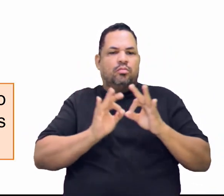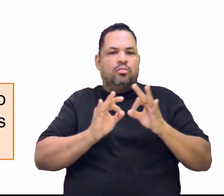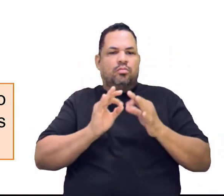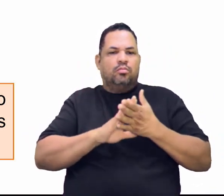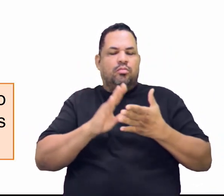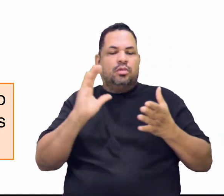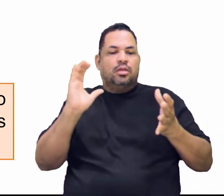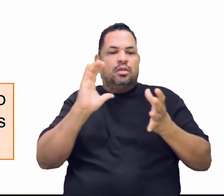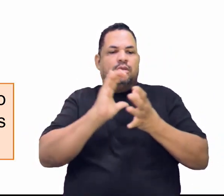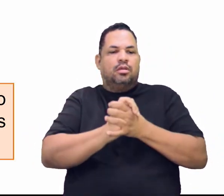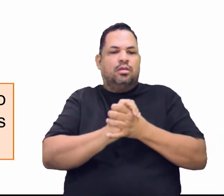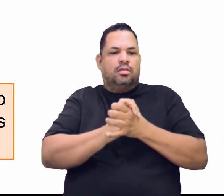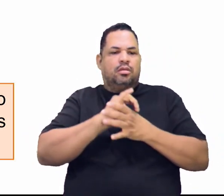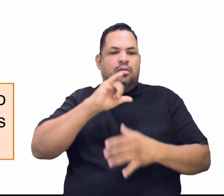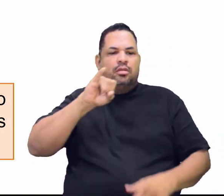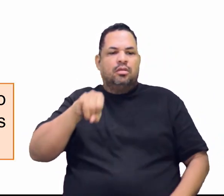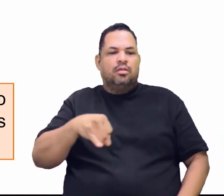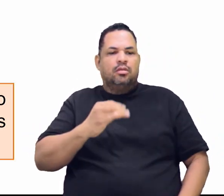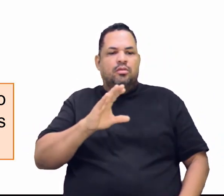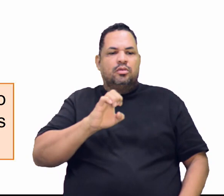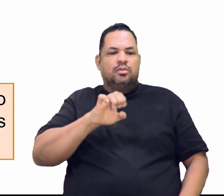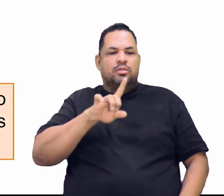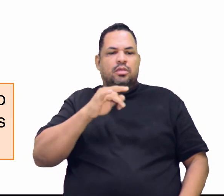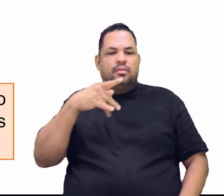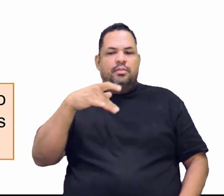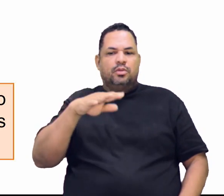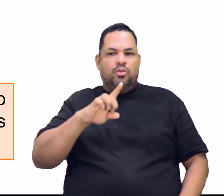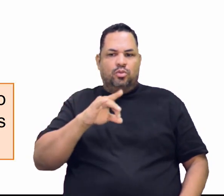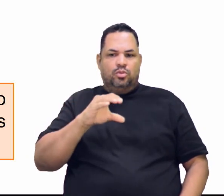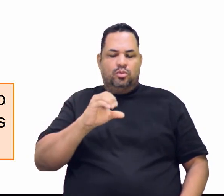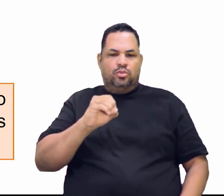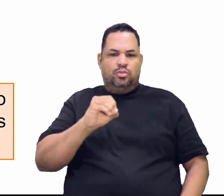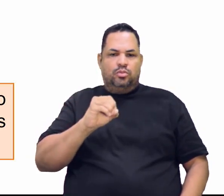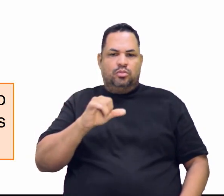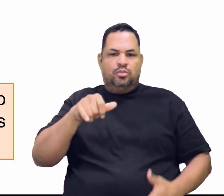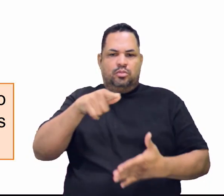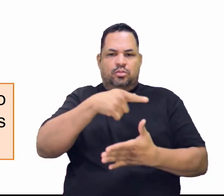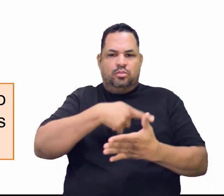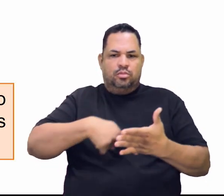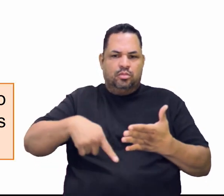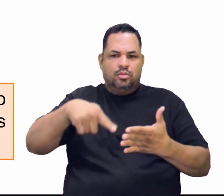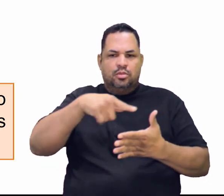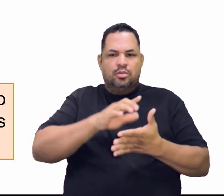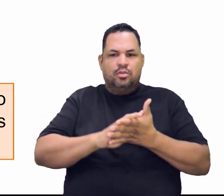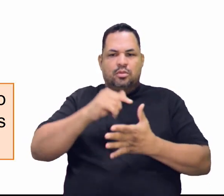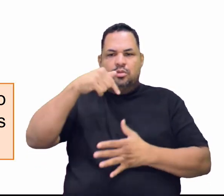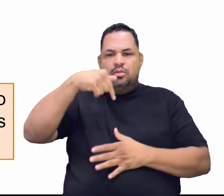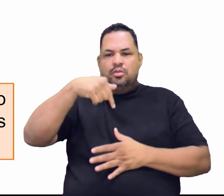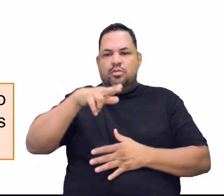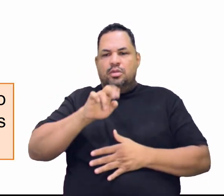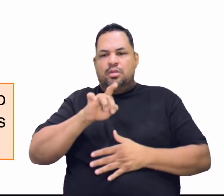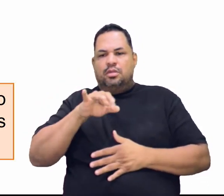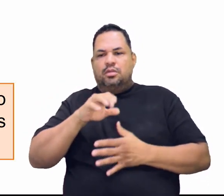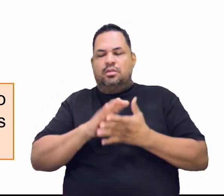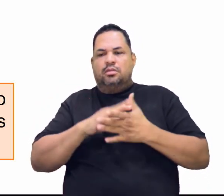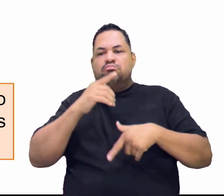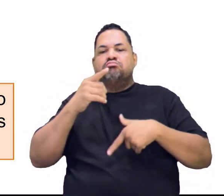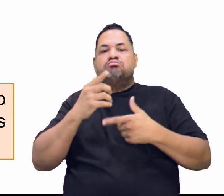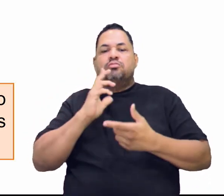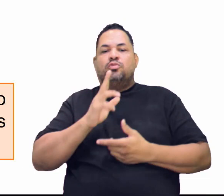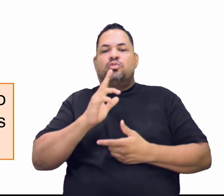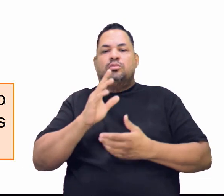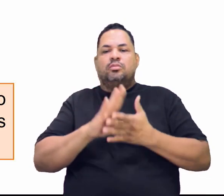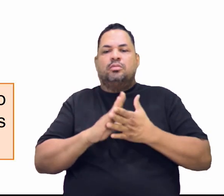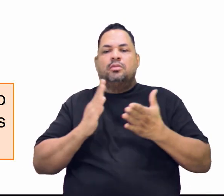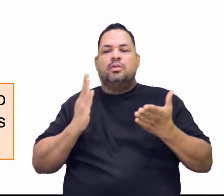foi esposa do José Piolho. O quilombo do Quariterê ficou ativa até